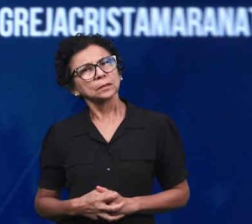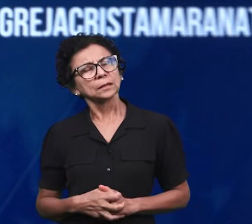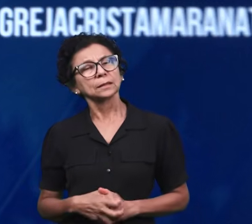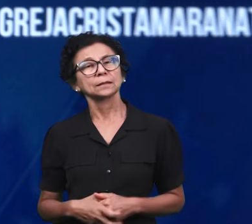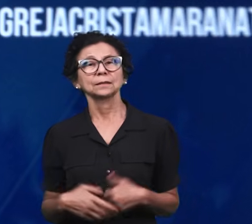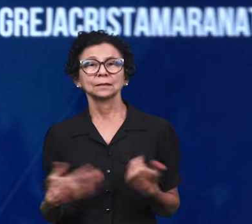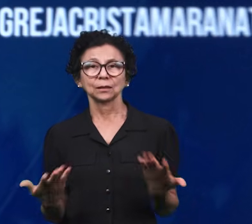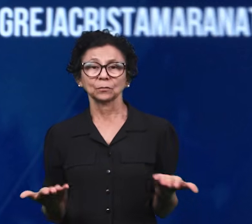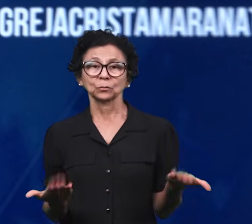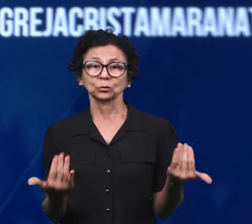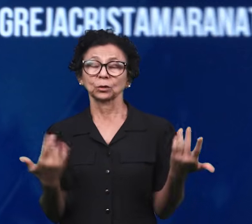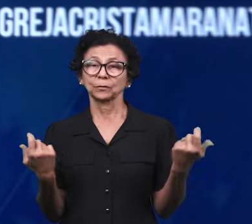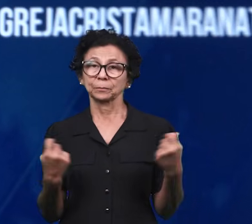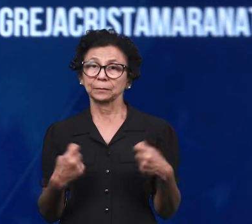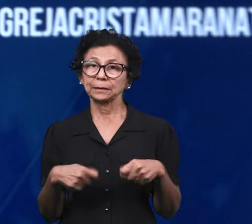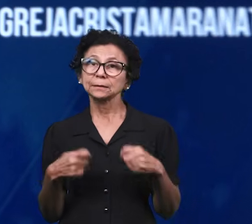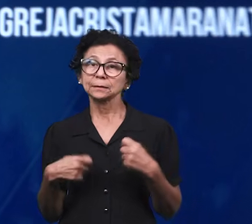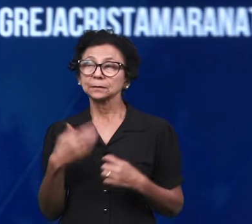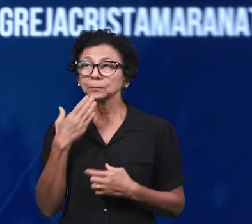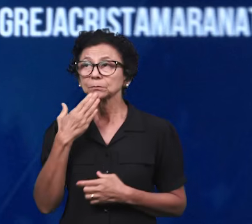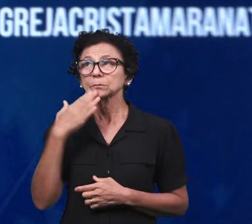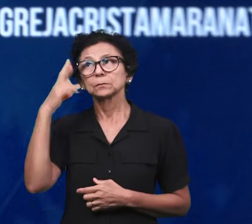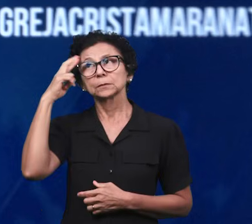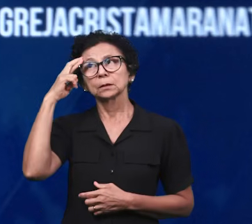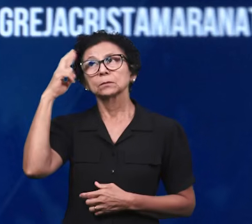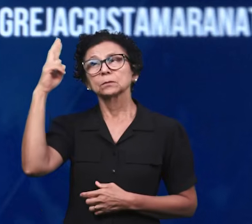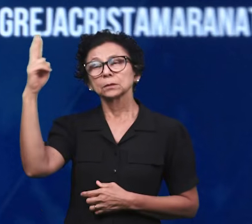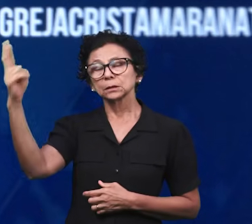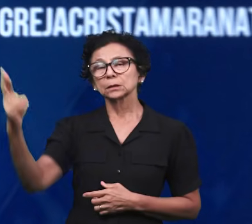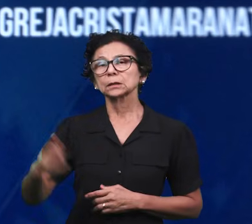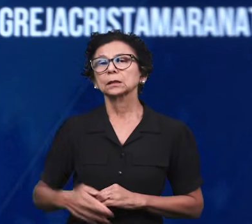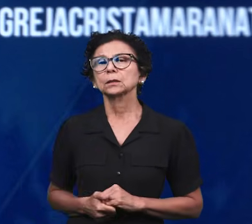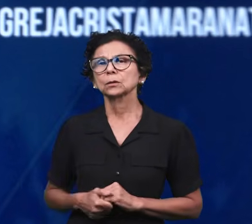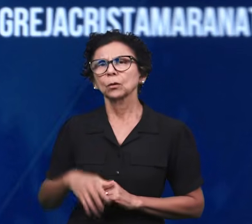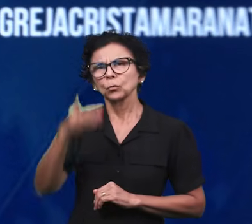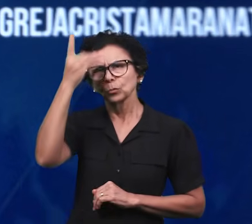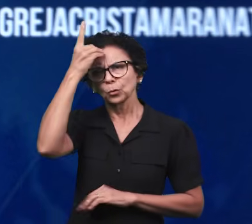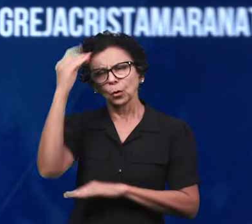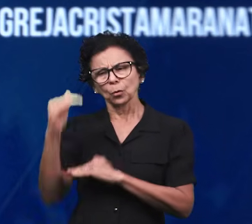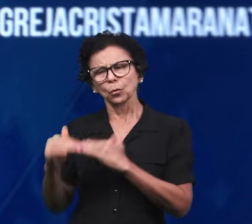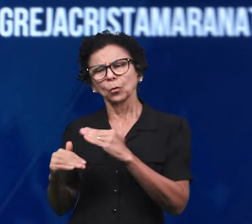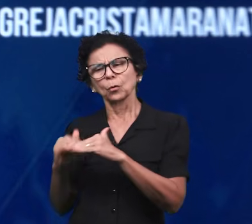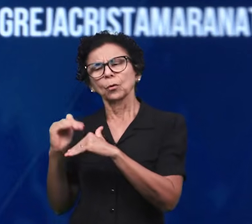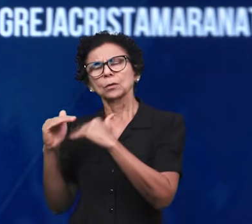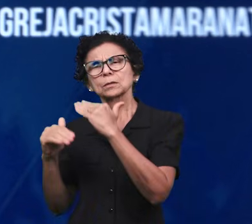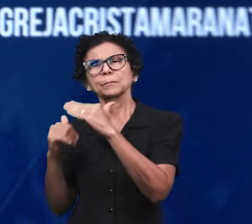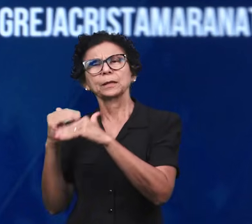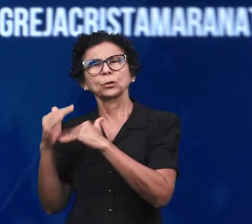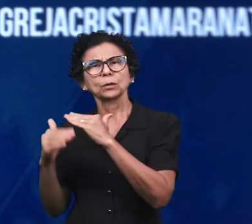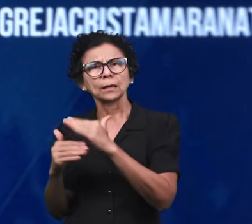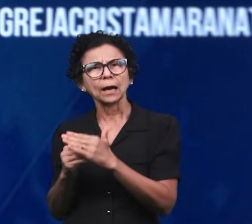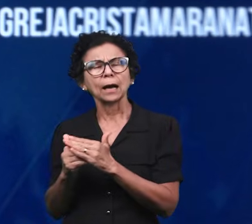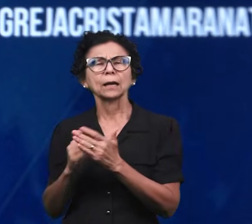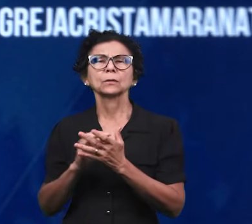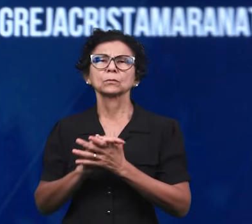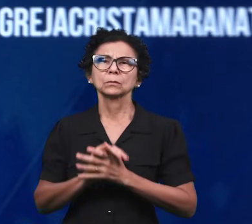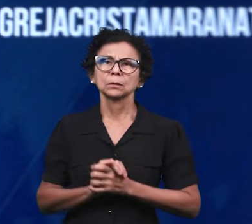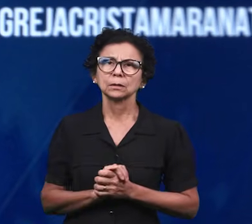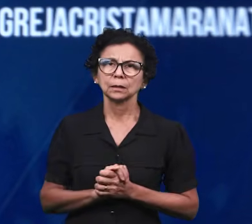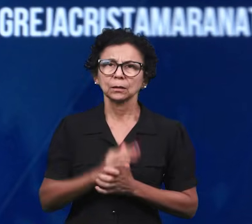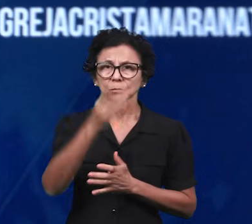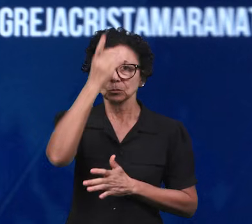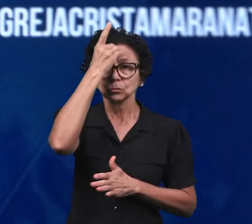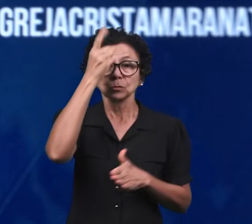jovem deve buscar na presença do Senhor. Um aperfeiçoamento do dom espiritual, uma profundidade no dom espiritual, com